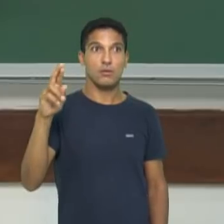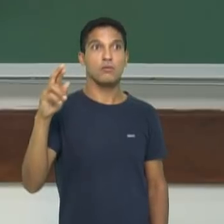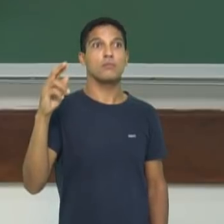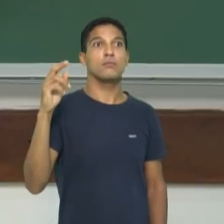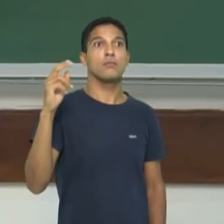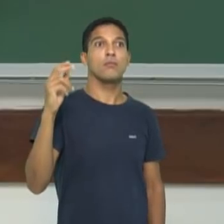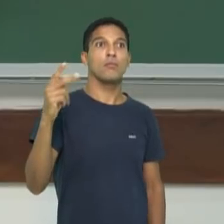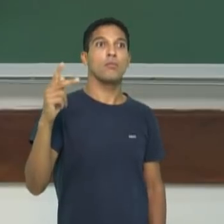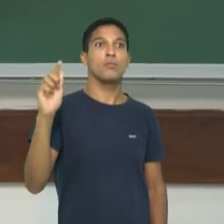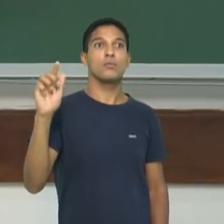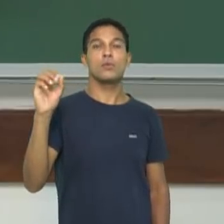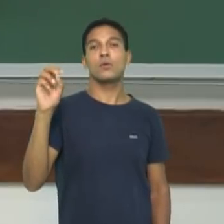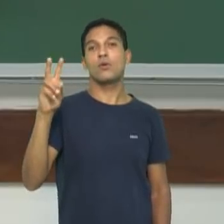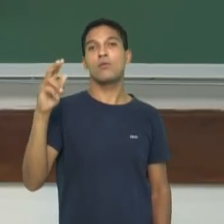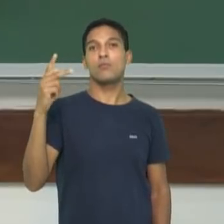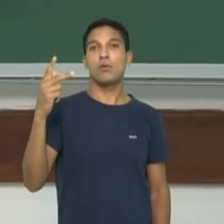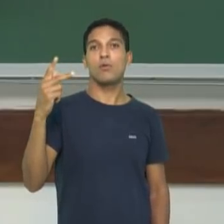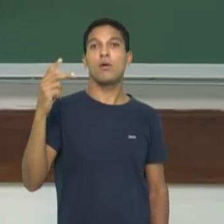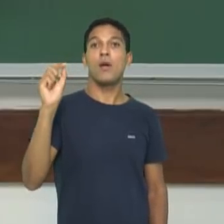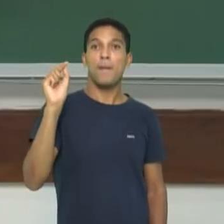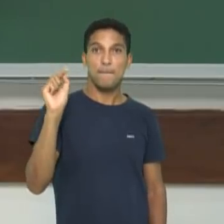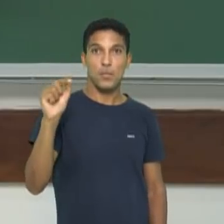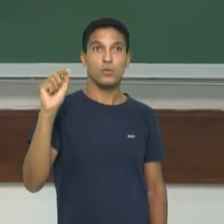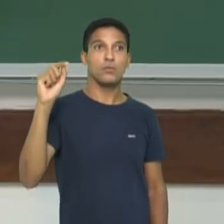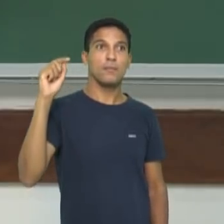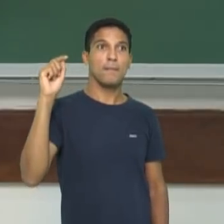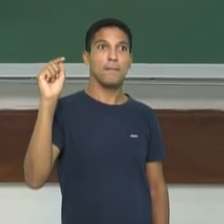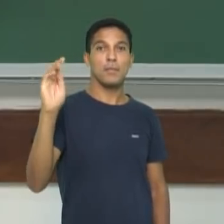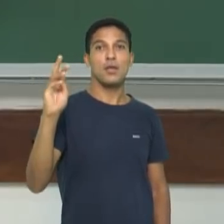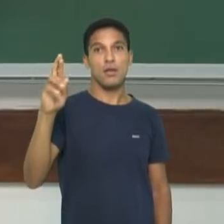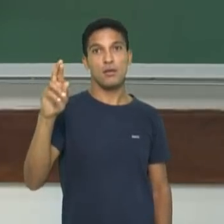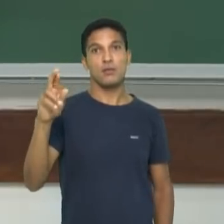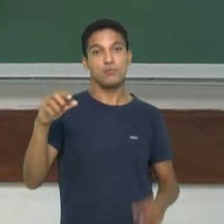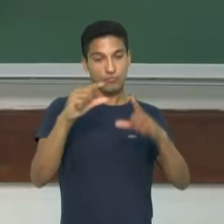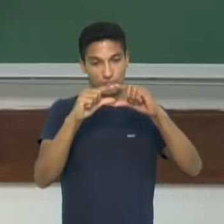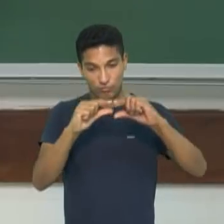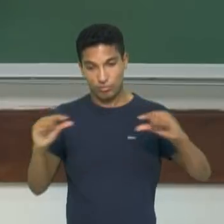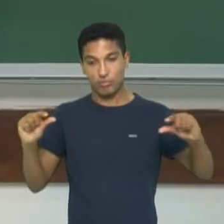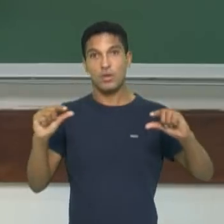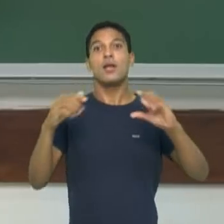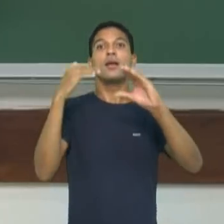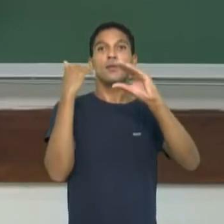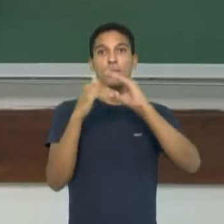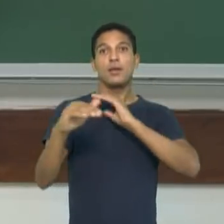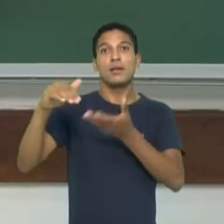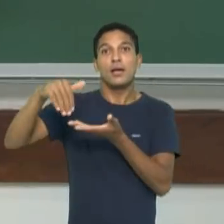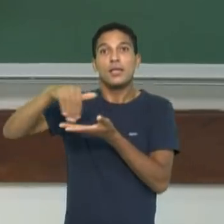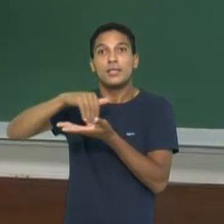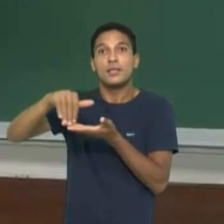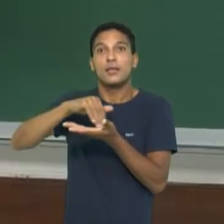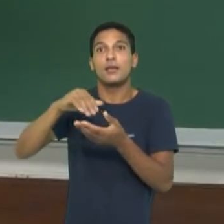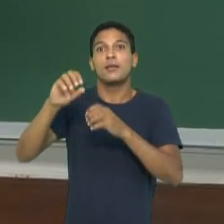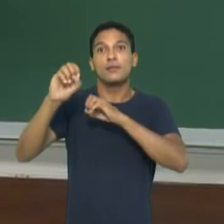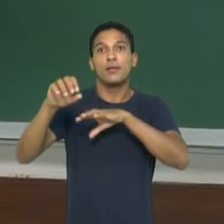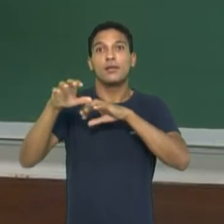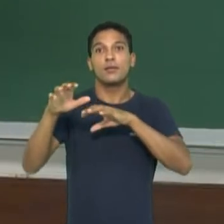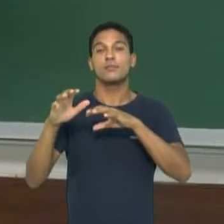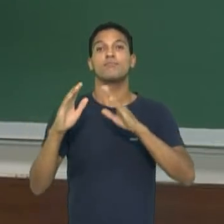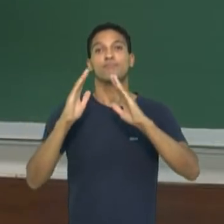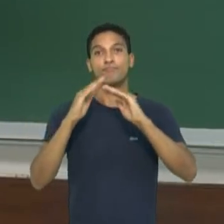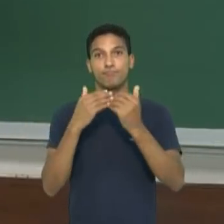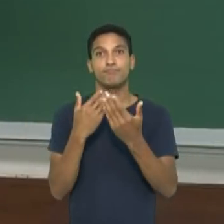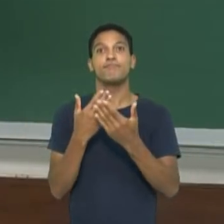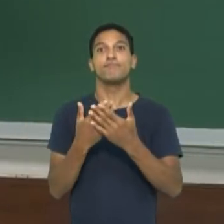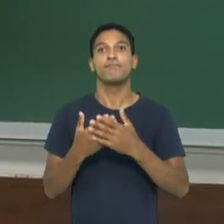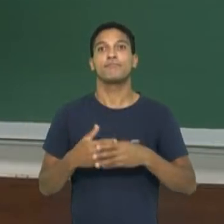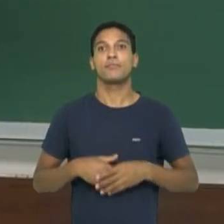mais bonitas, que eu sei que do 7º ano vai ser todas, nós vamos divulgar nas nossas redes sociais também. Não